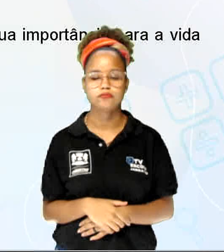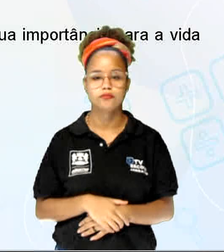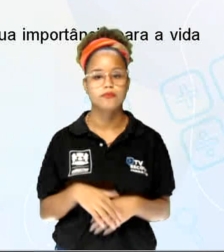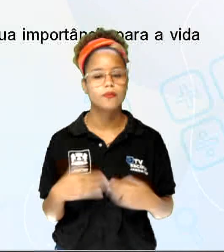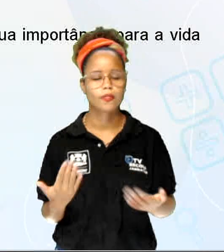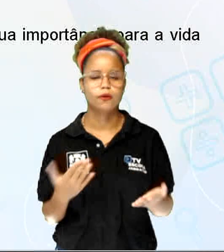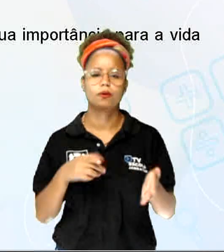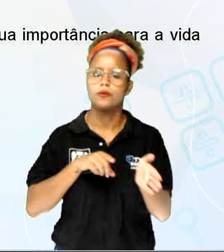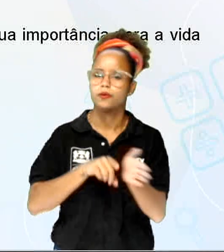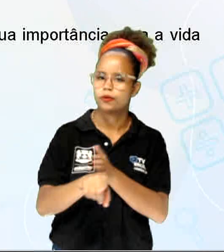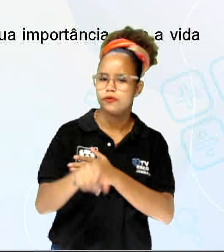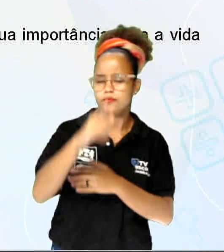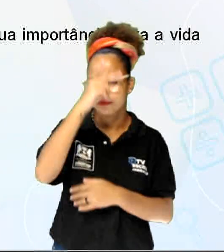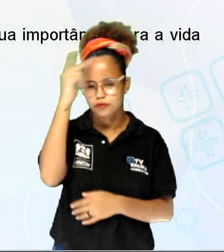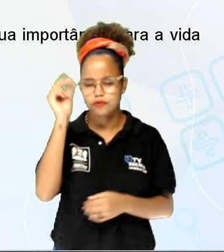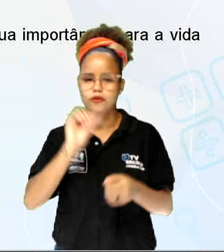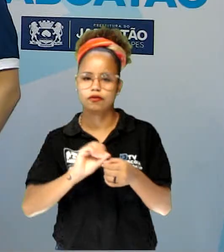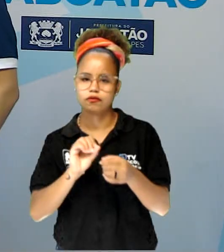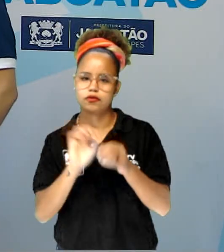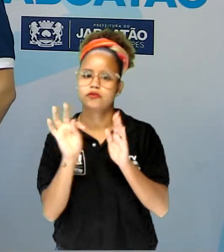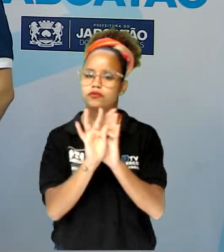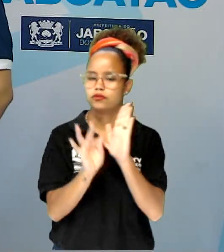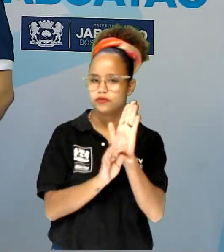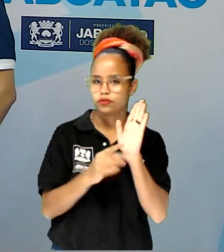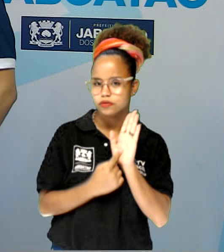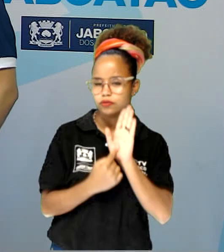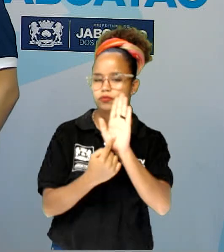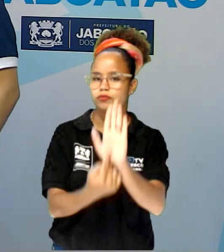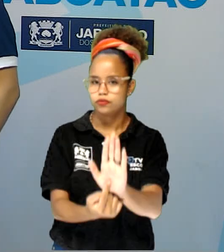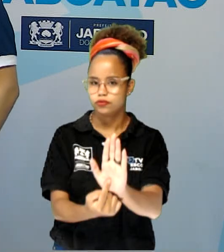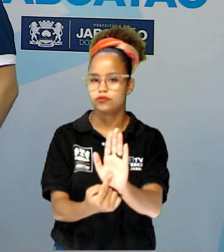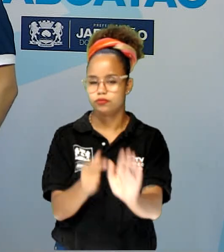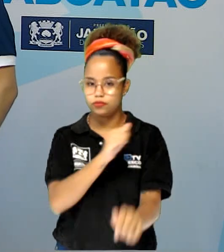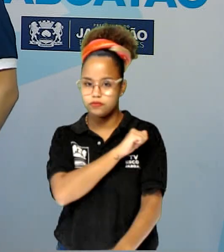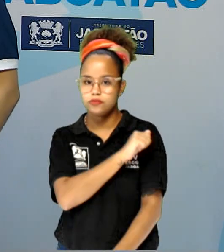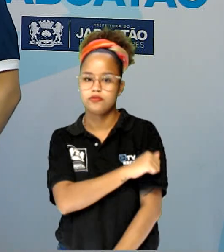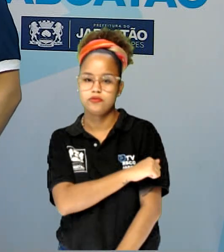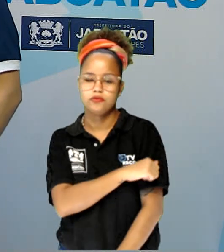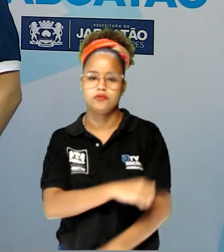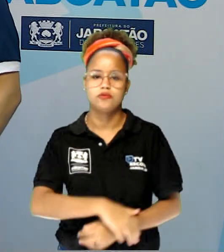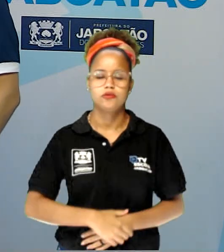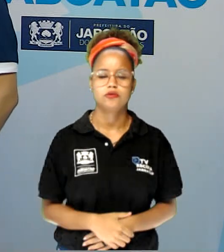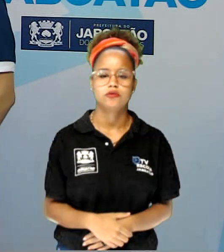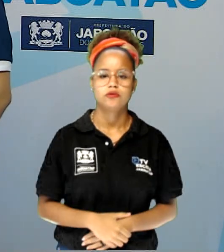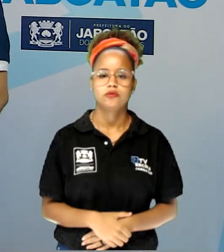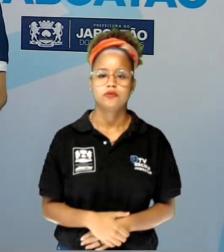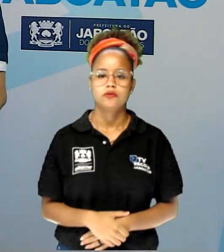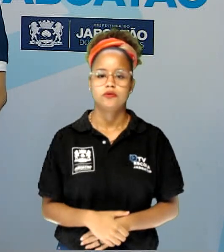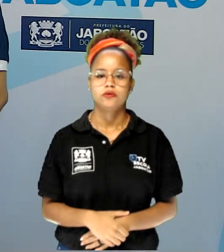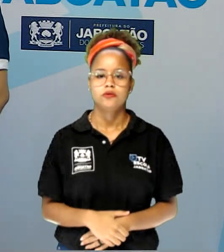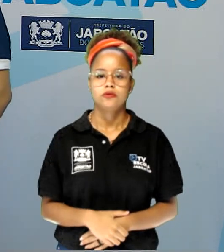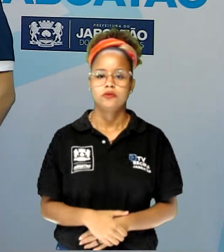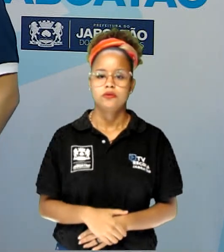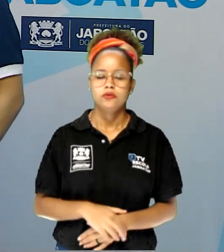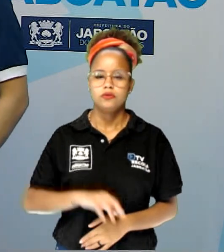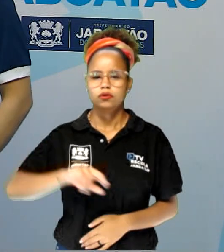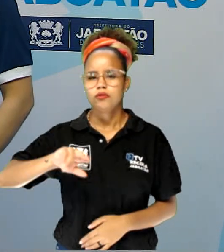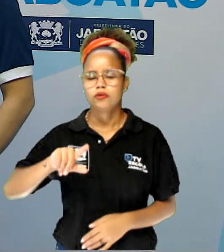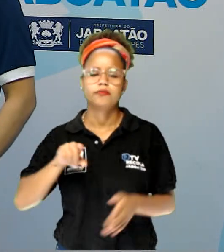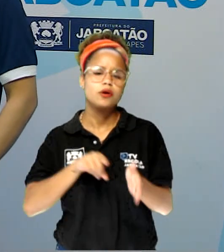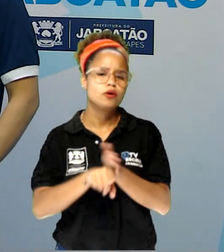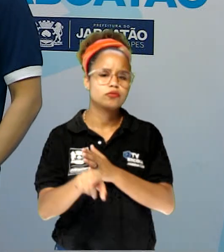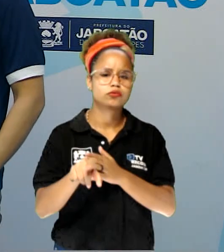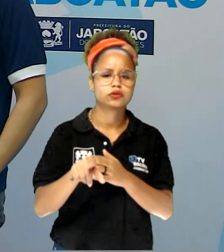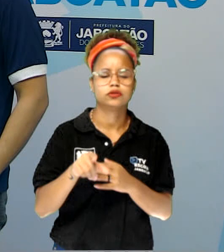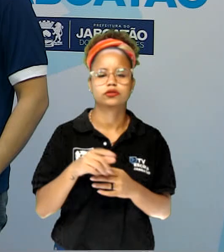que o lírico faz no texto, que ele retrata serem feitas para o aluno, não deixam de ser perguntas úteis,